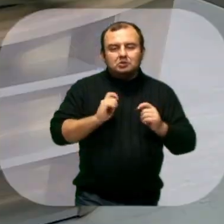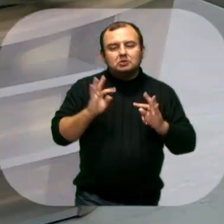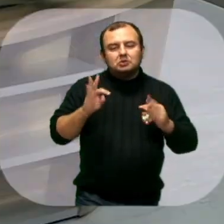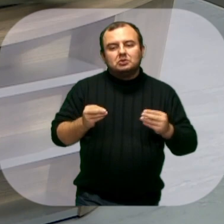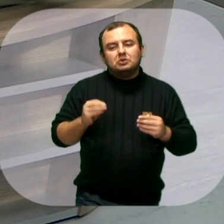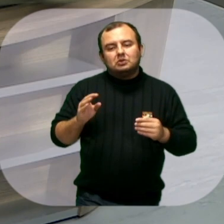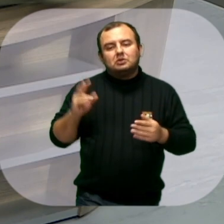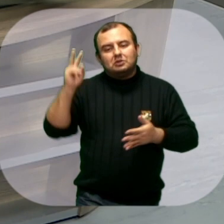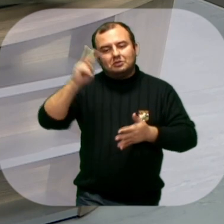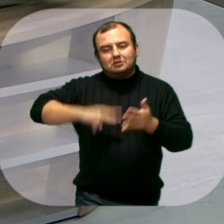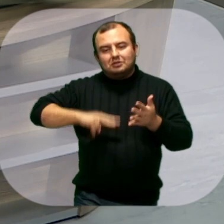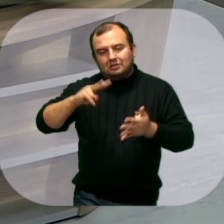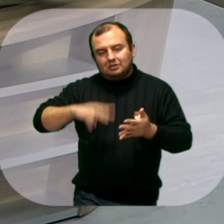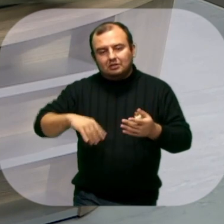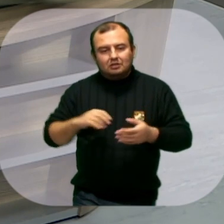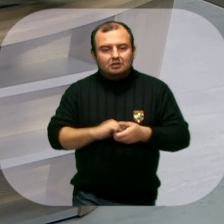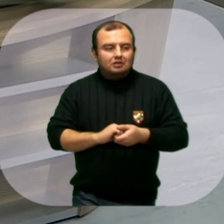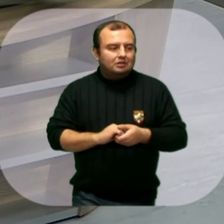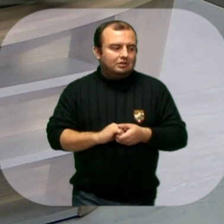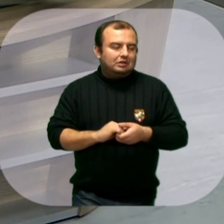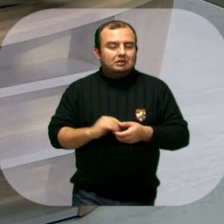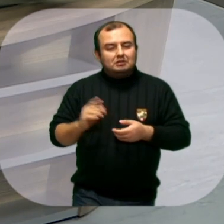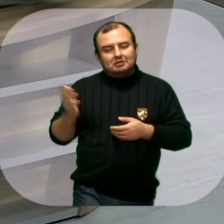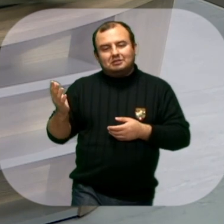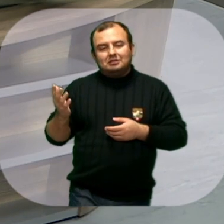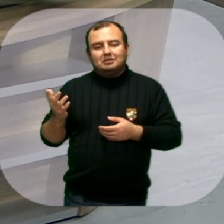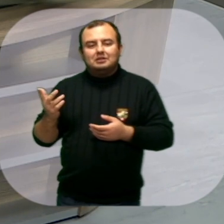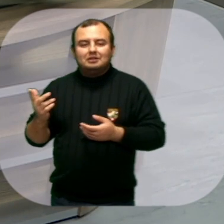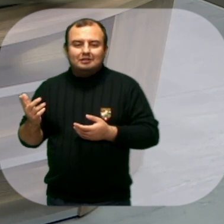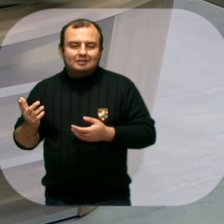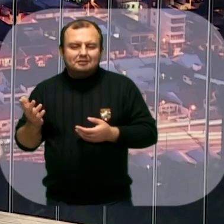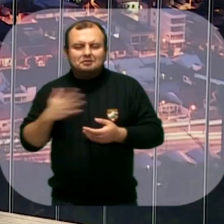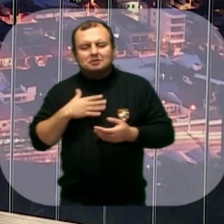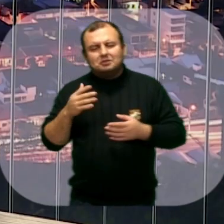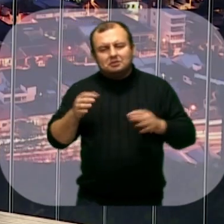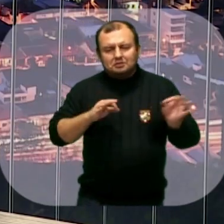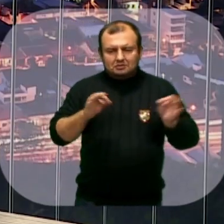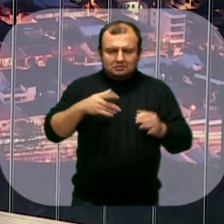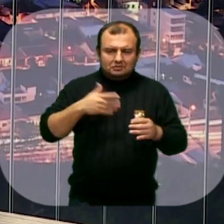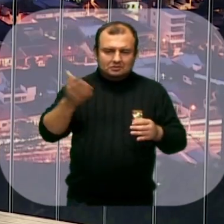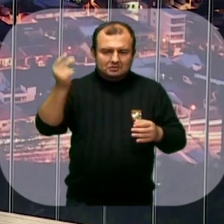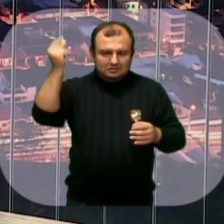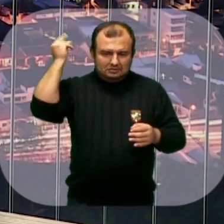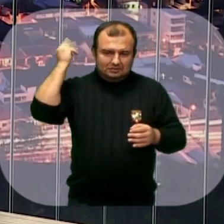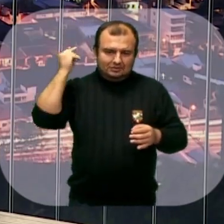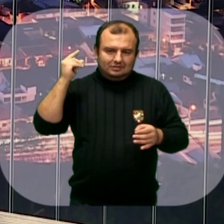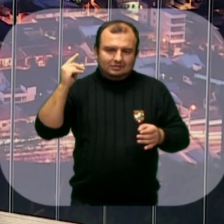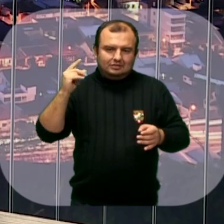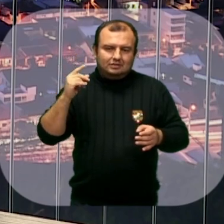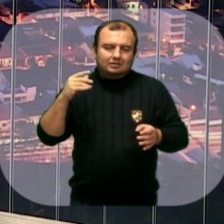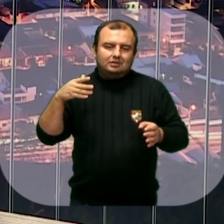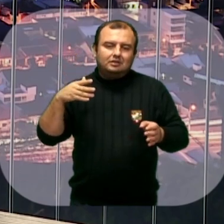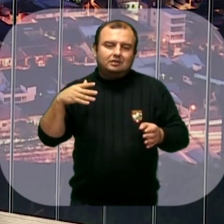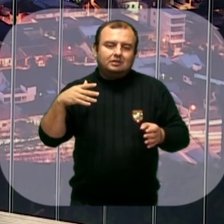tudo que todo mundo lê. Esses dias, assim, mexendo em coisas bem antigas, que eu fui